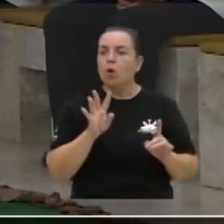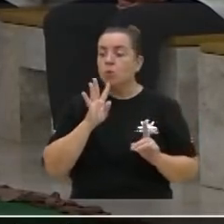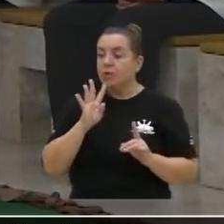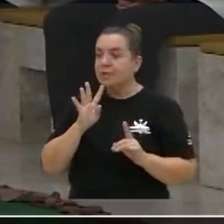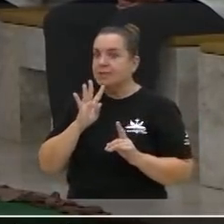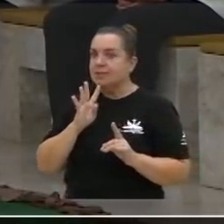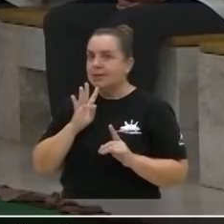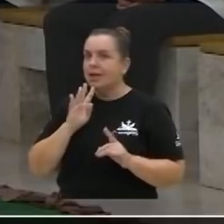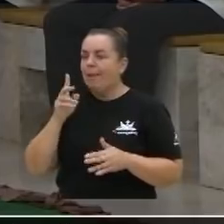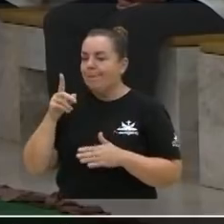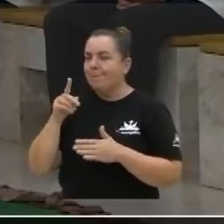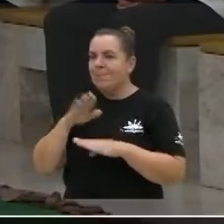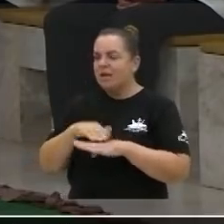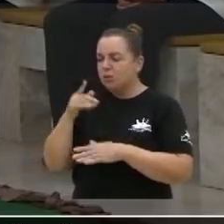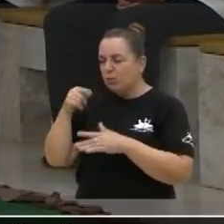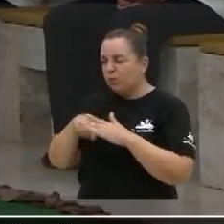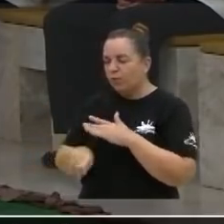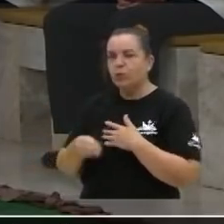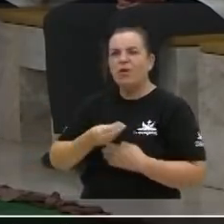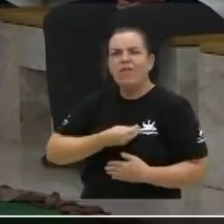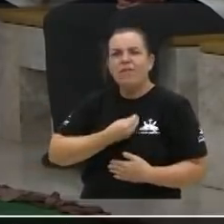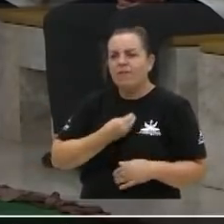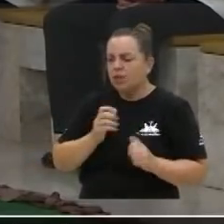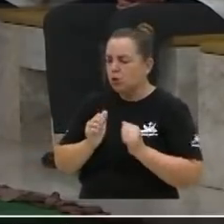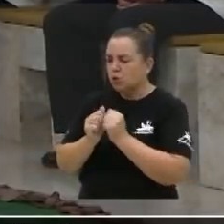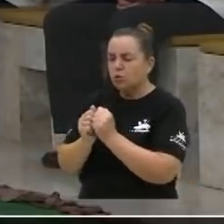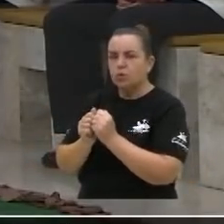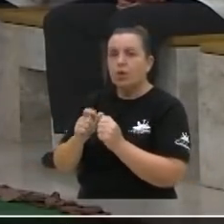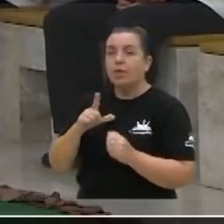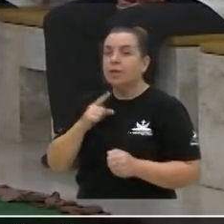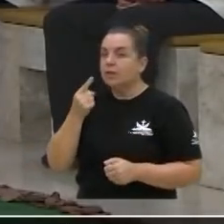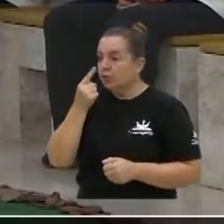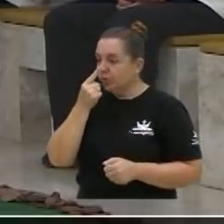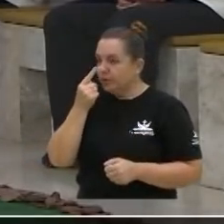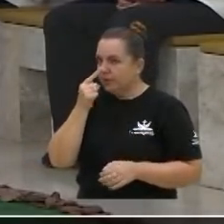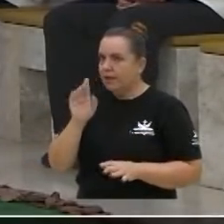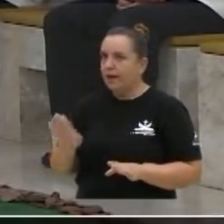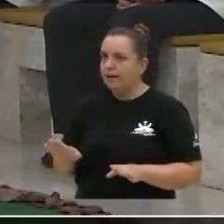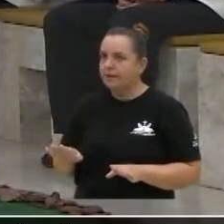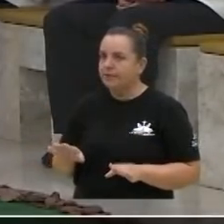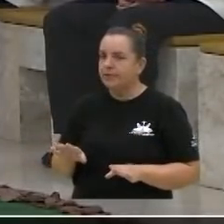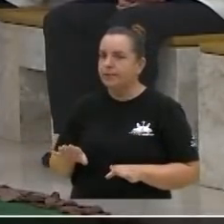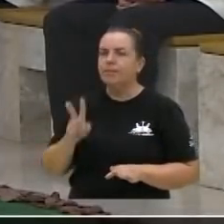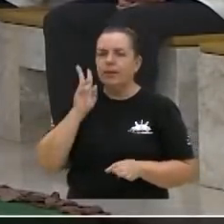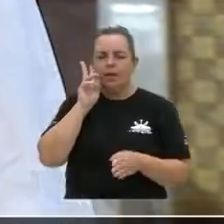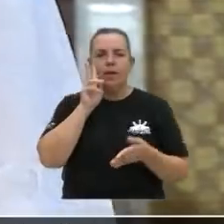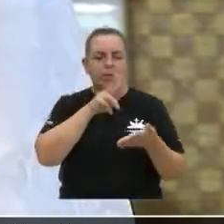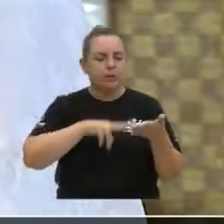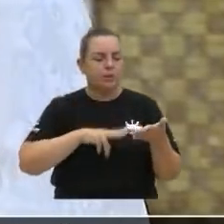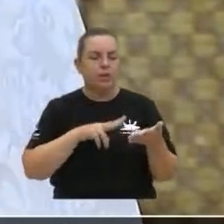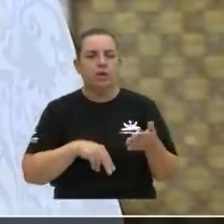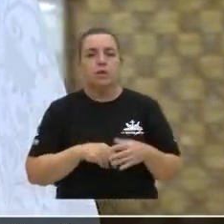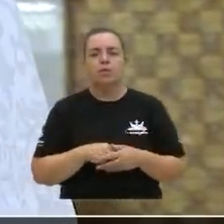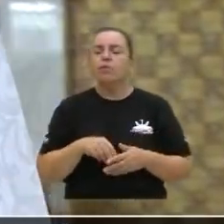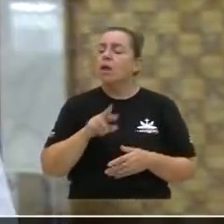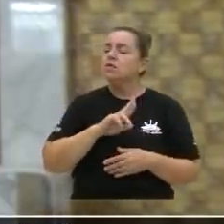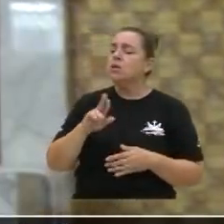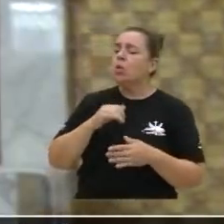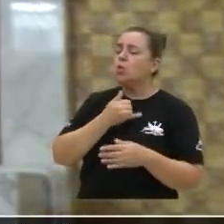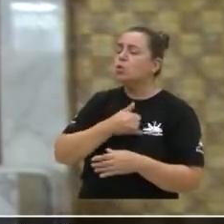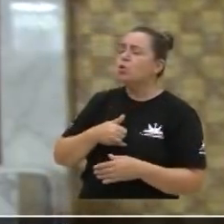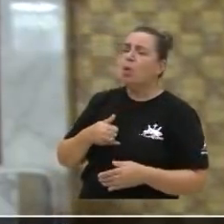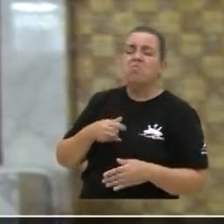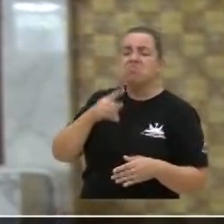Conhecer é conviver. Lembre daquele texto. Senhor, João mandou nos perguntar, tu és